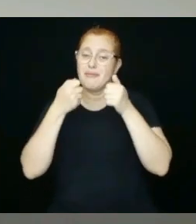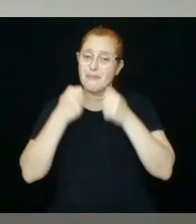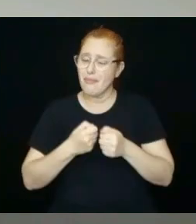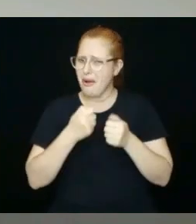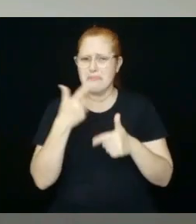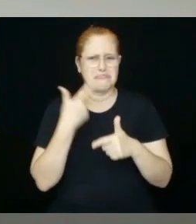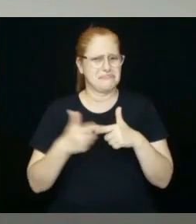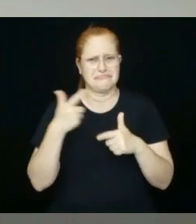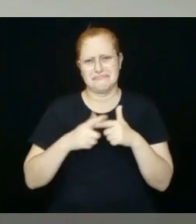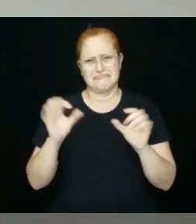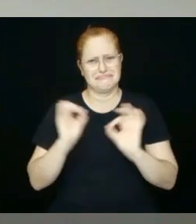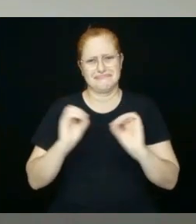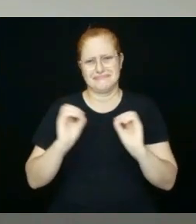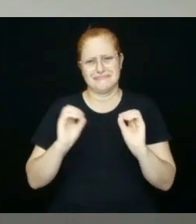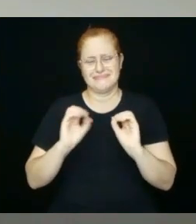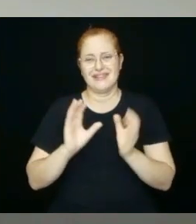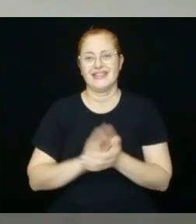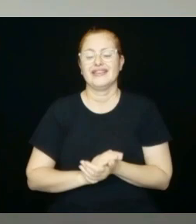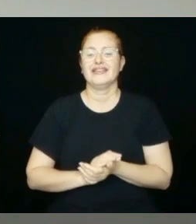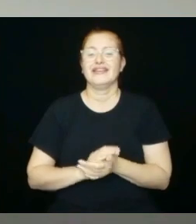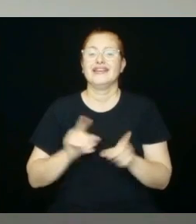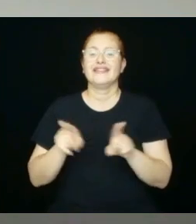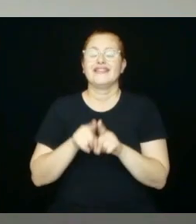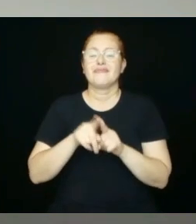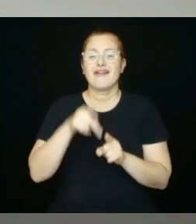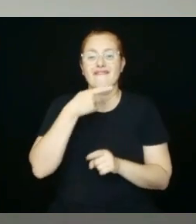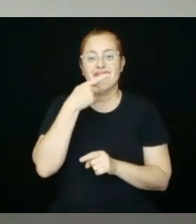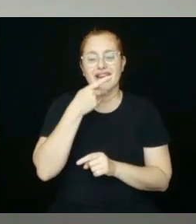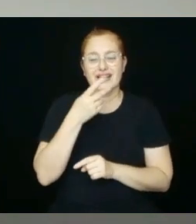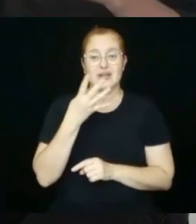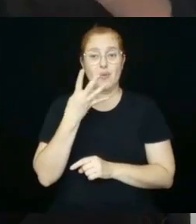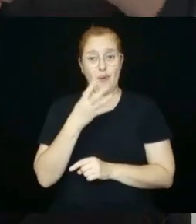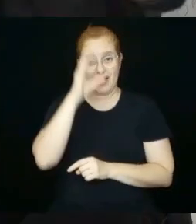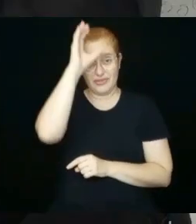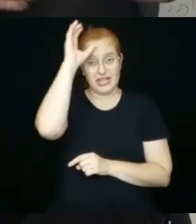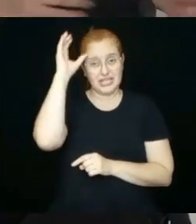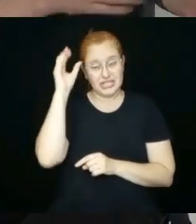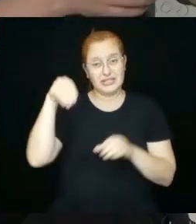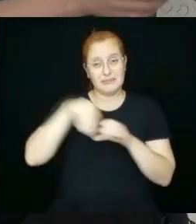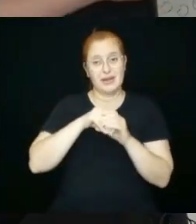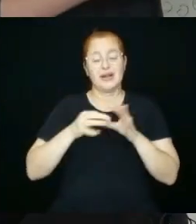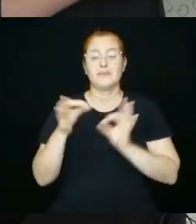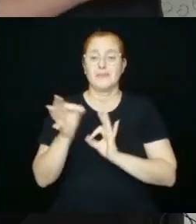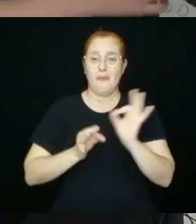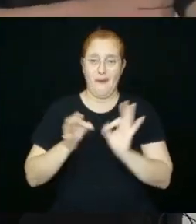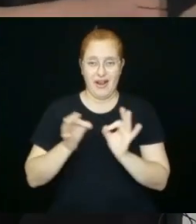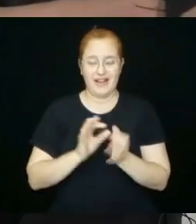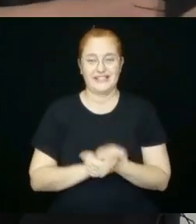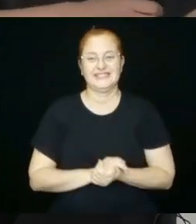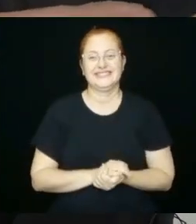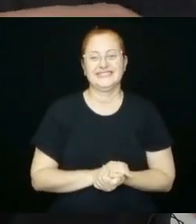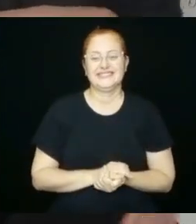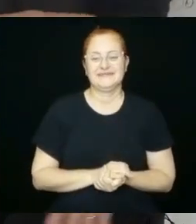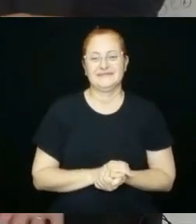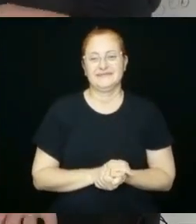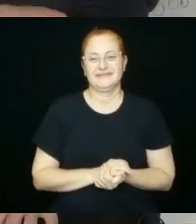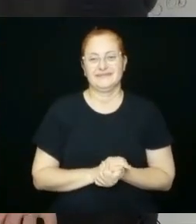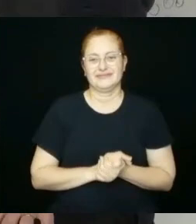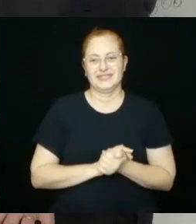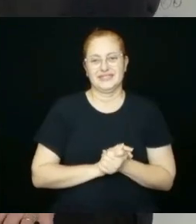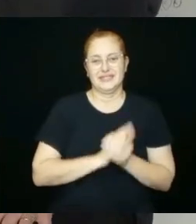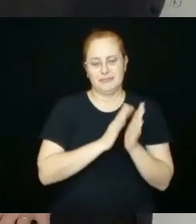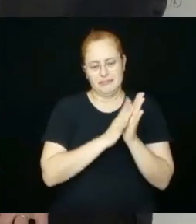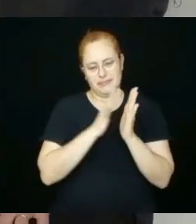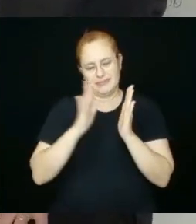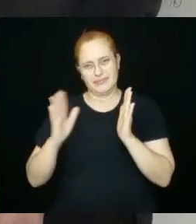Não tem problema nenhum. Eu até ia comentar com a Luísa, são 4 artistas no projeto. Né? São 4 artistas ao longo do